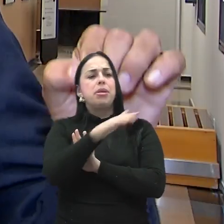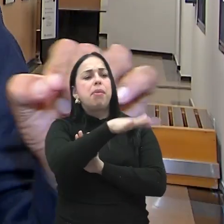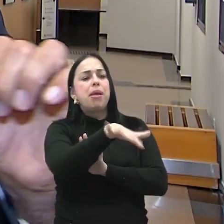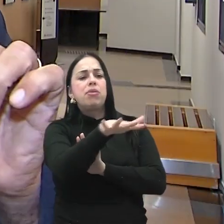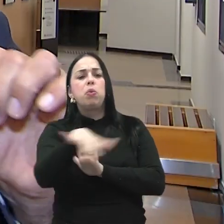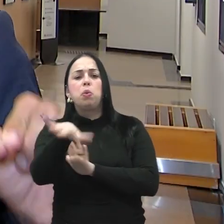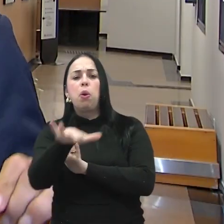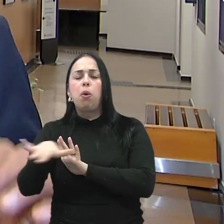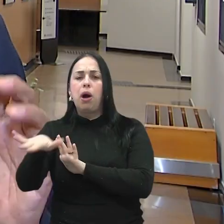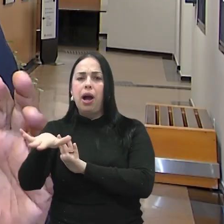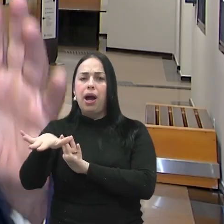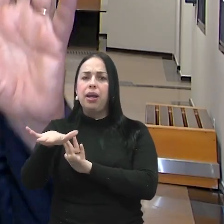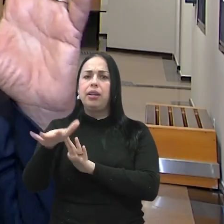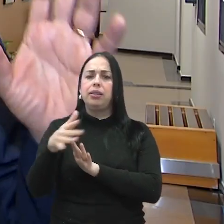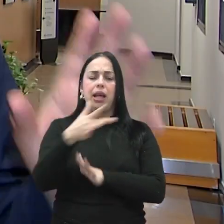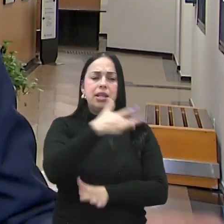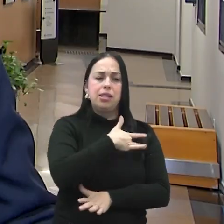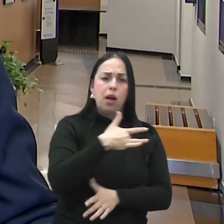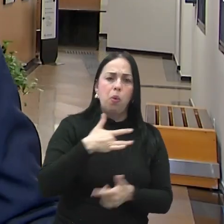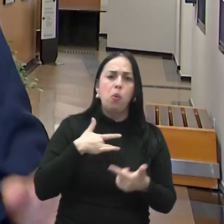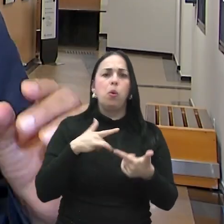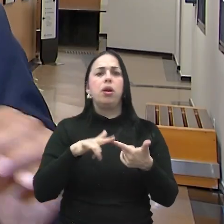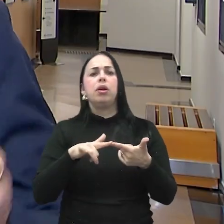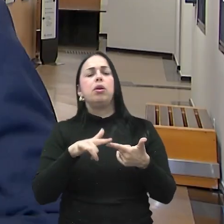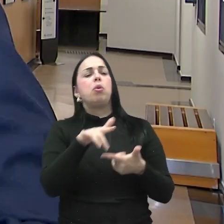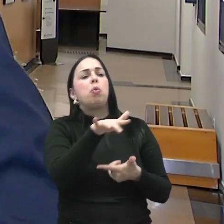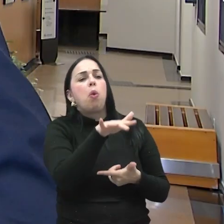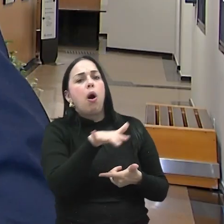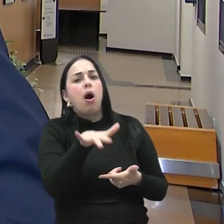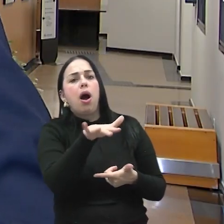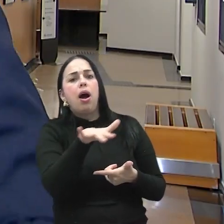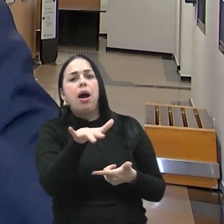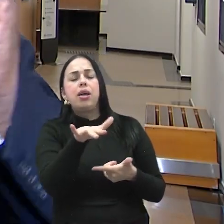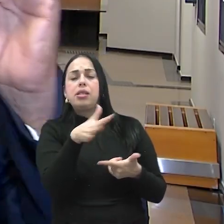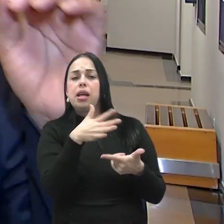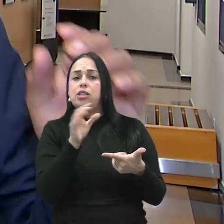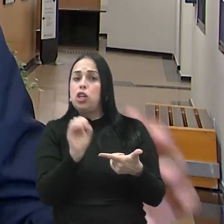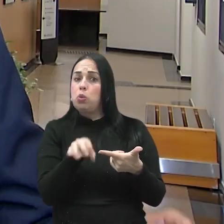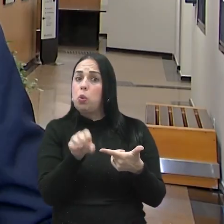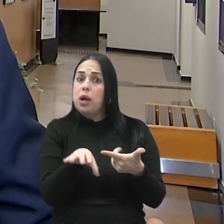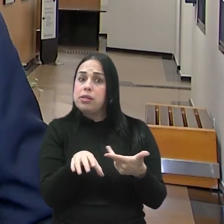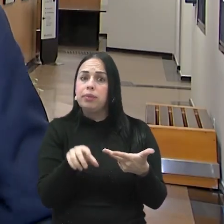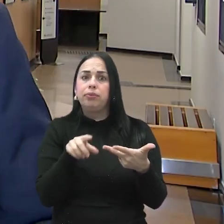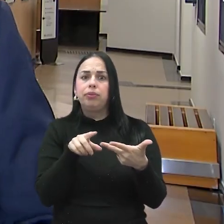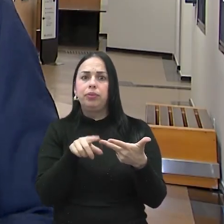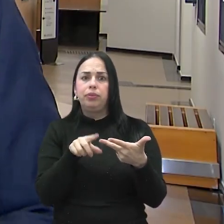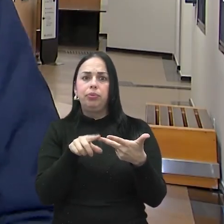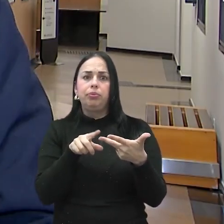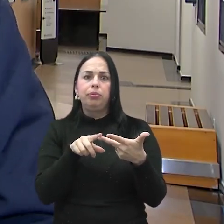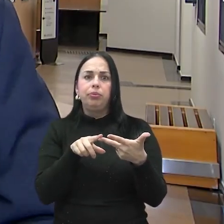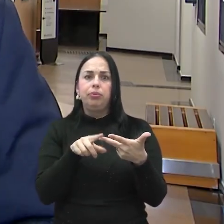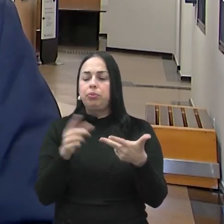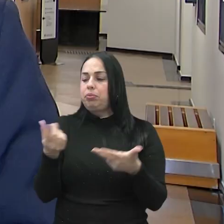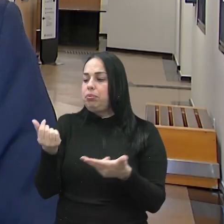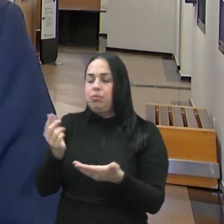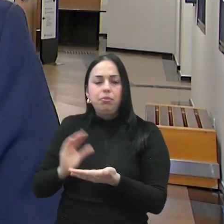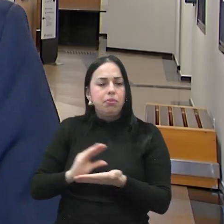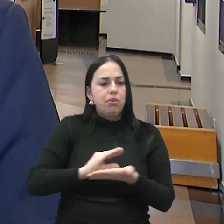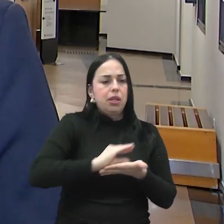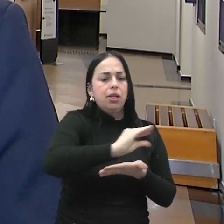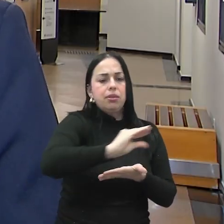quais setores da área de saúde, quais áreas do setor de educação, para onde vai o